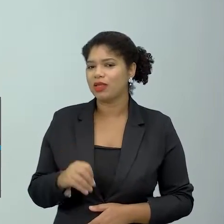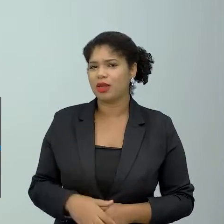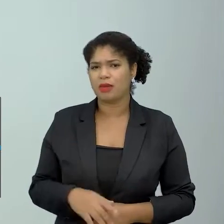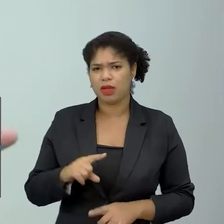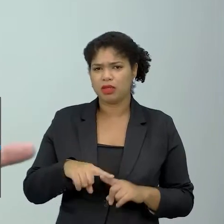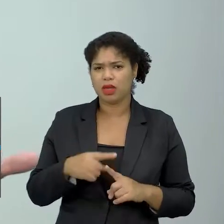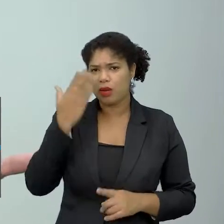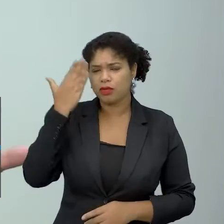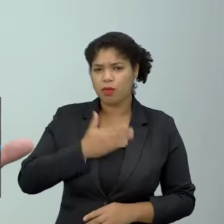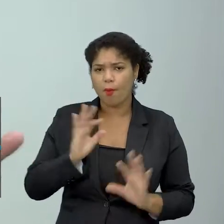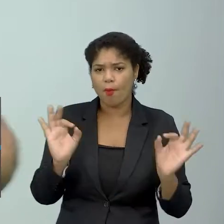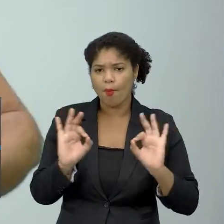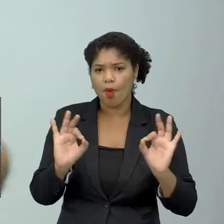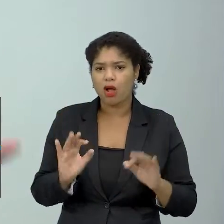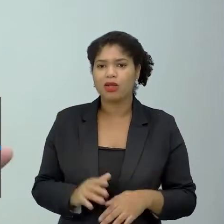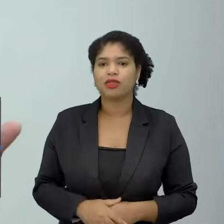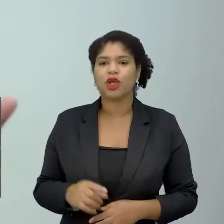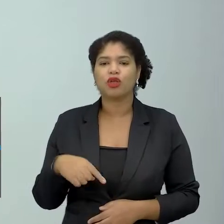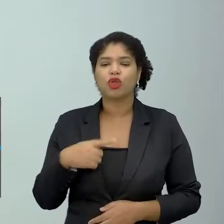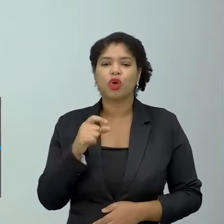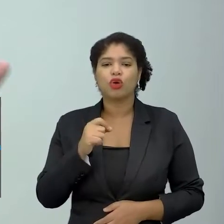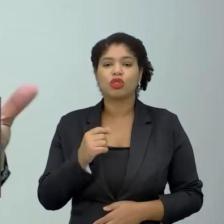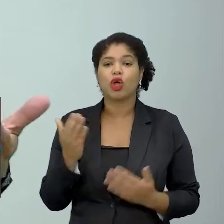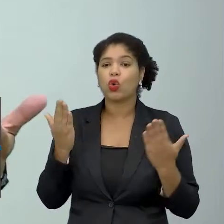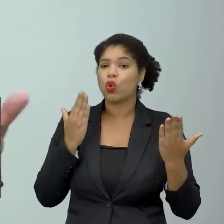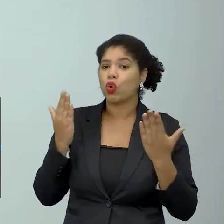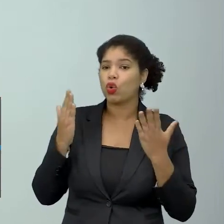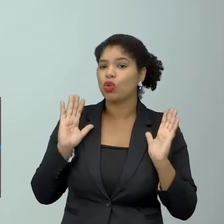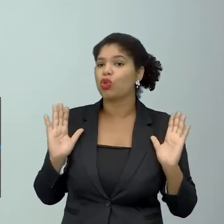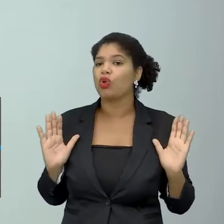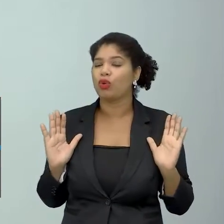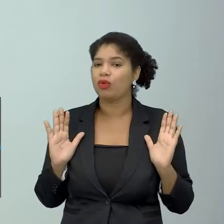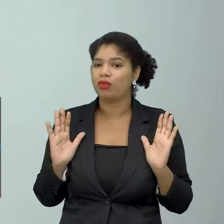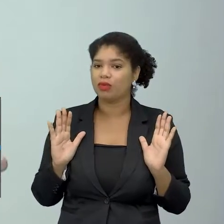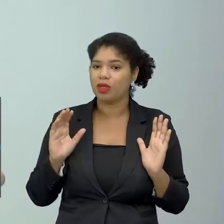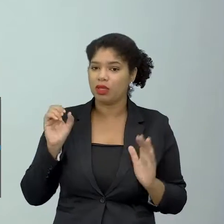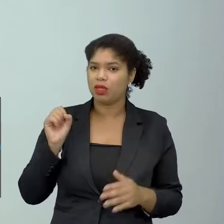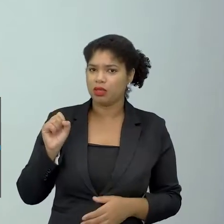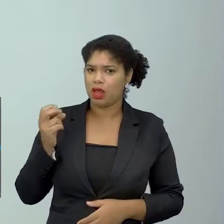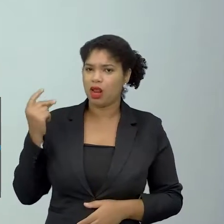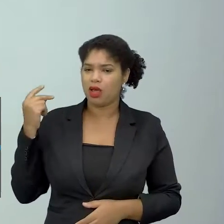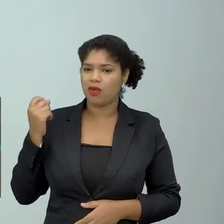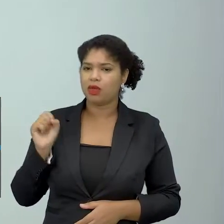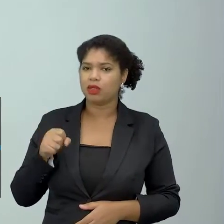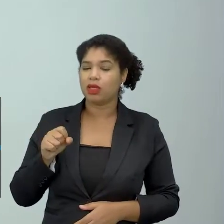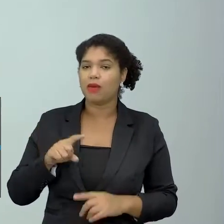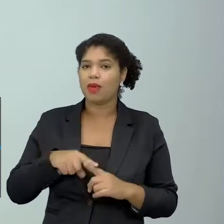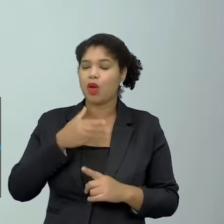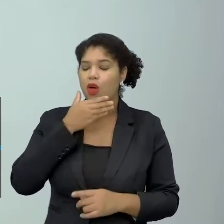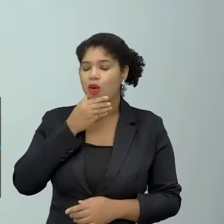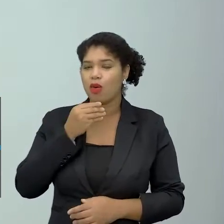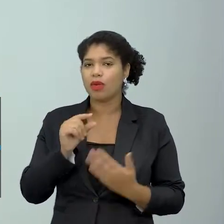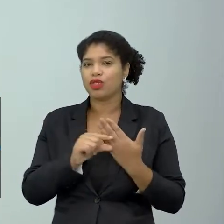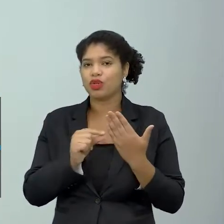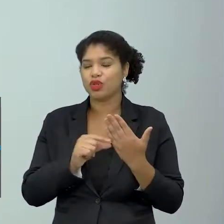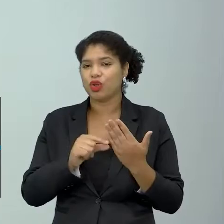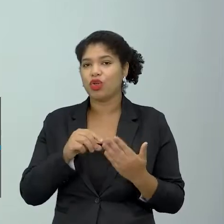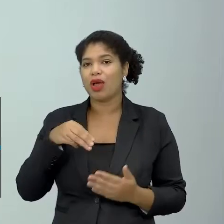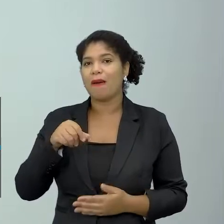aí chega a nós como, olha, sempre houve a dúvida machadiana. Sempre houve. Machado com certeza escreveu pensando